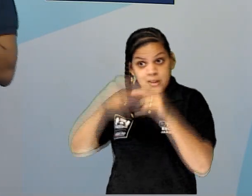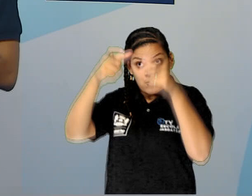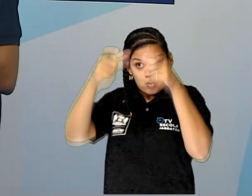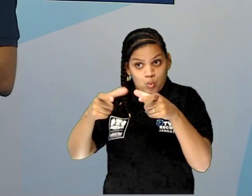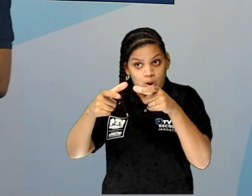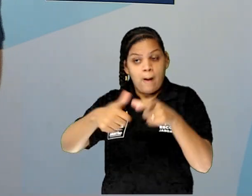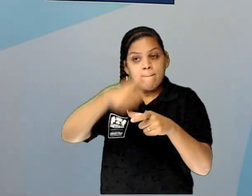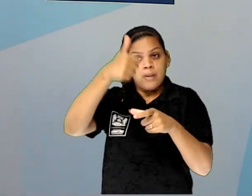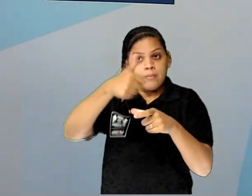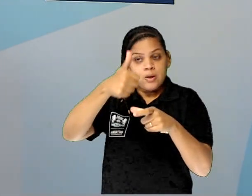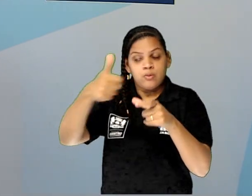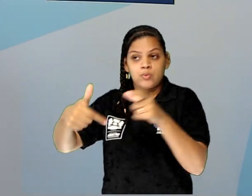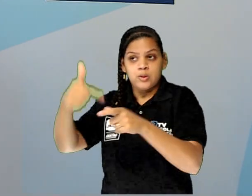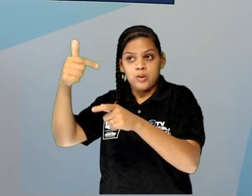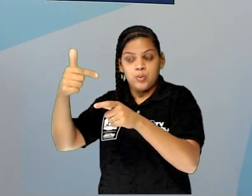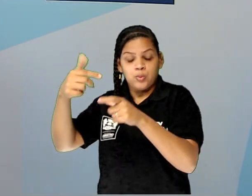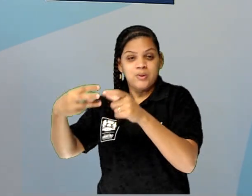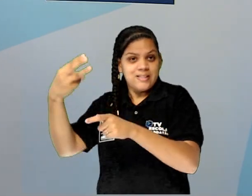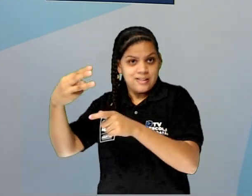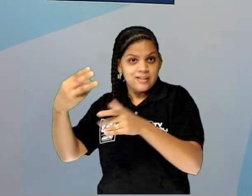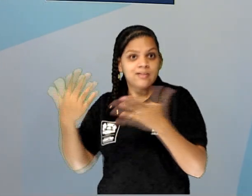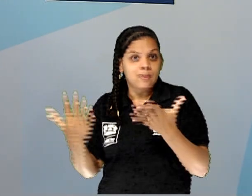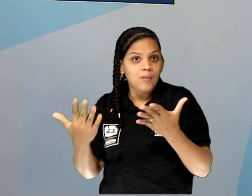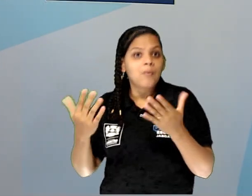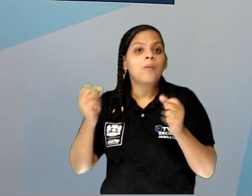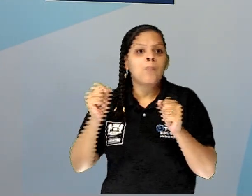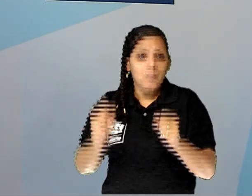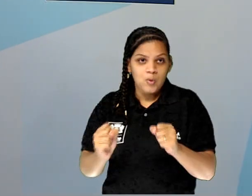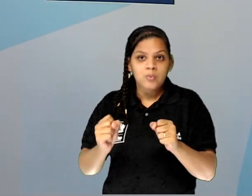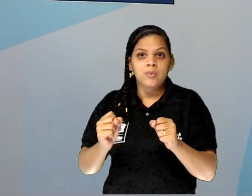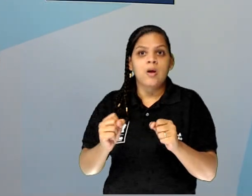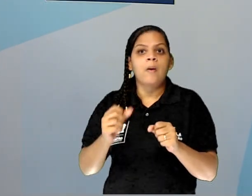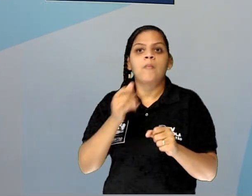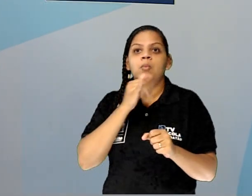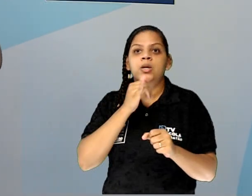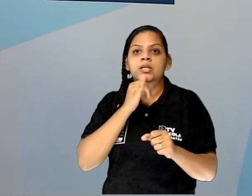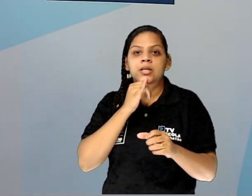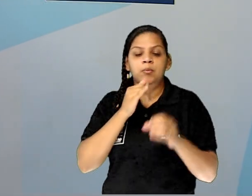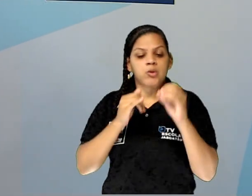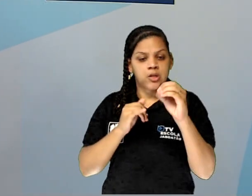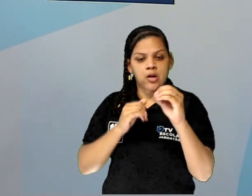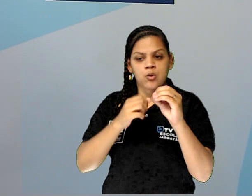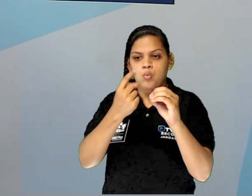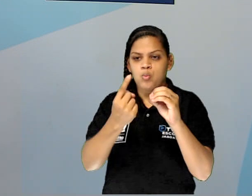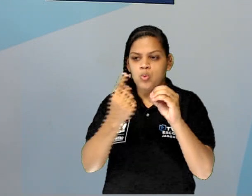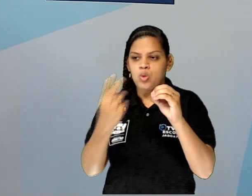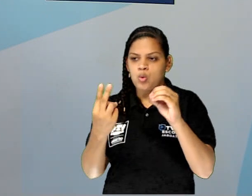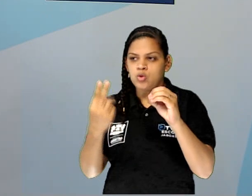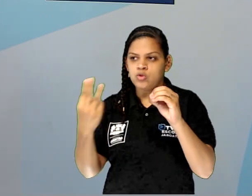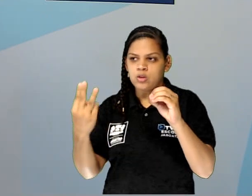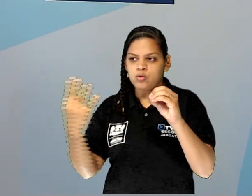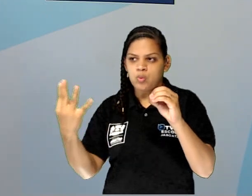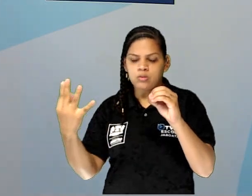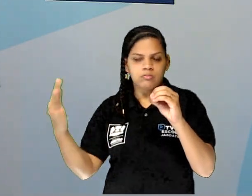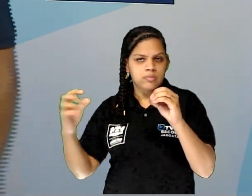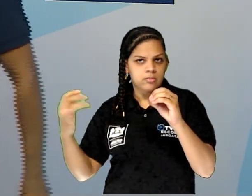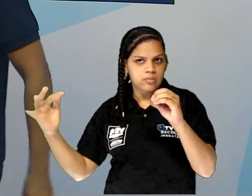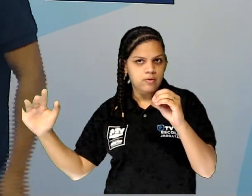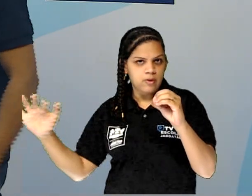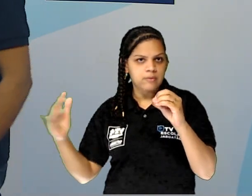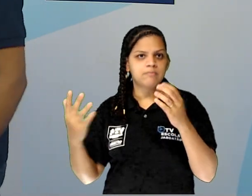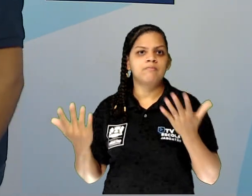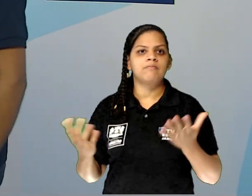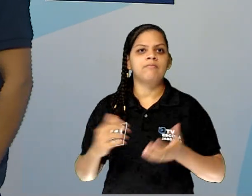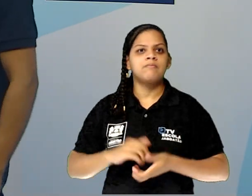termo, que eu posso tomar também, eu começando do zero aqui. Do zero, 1, 2, 3, assim vai.